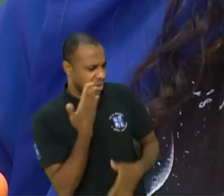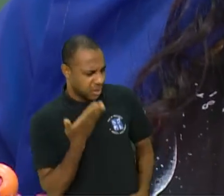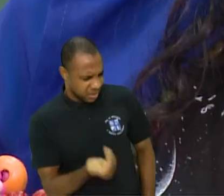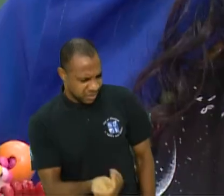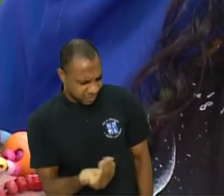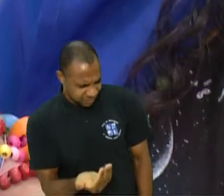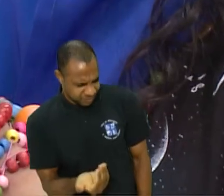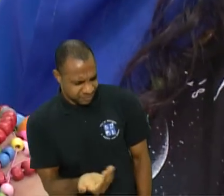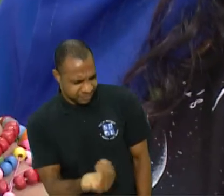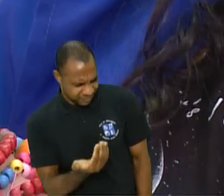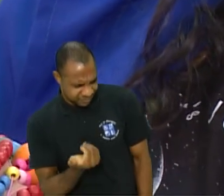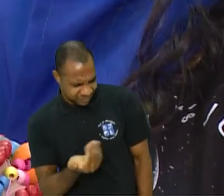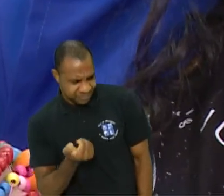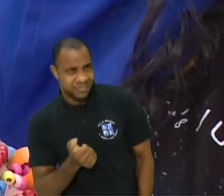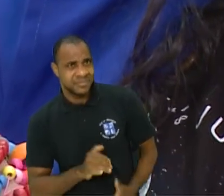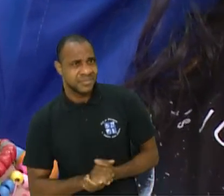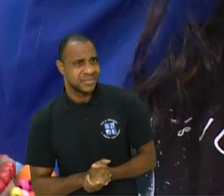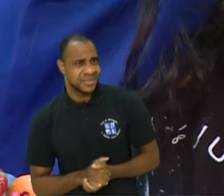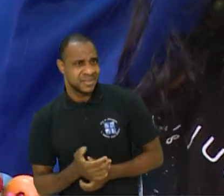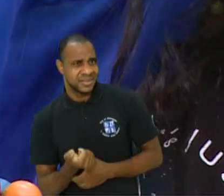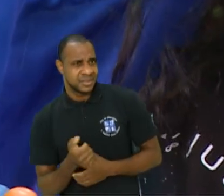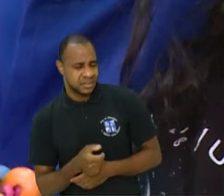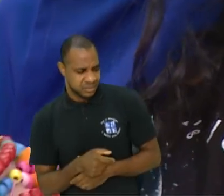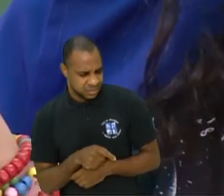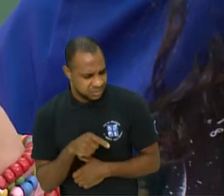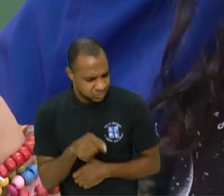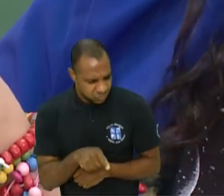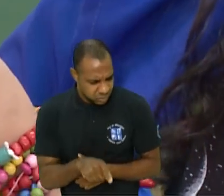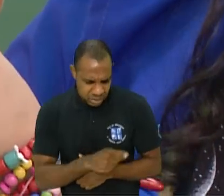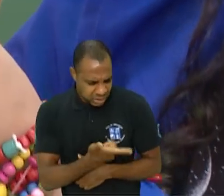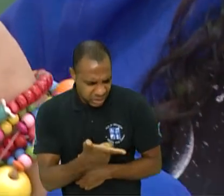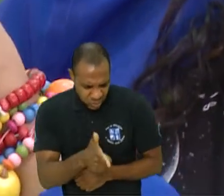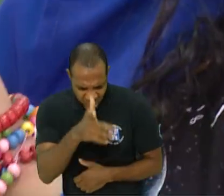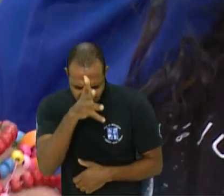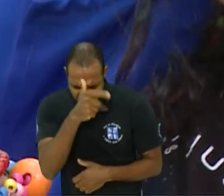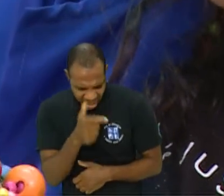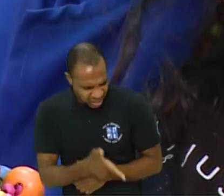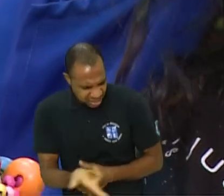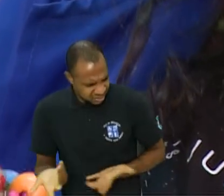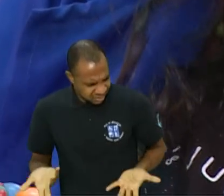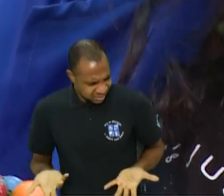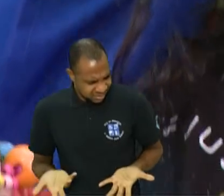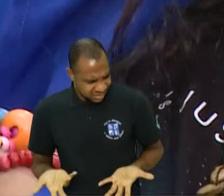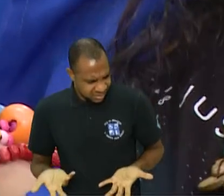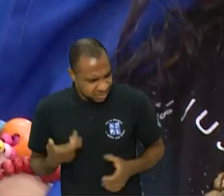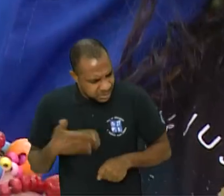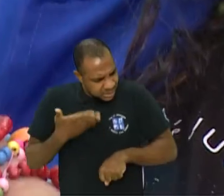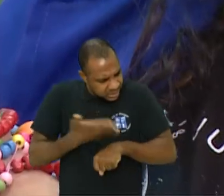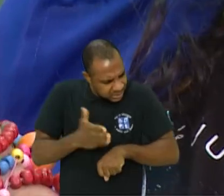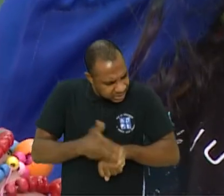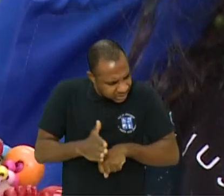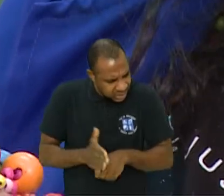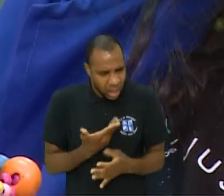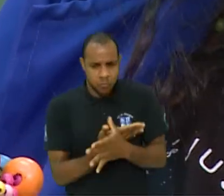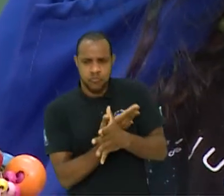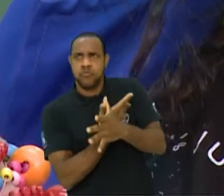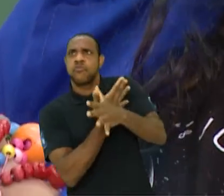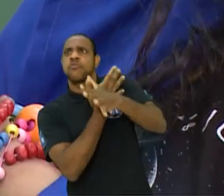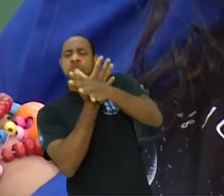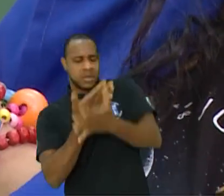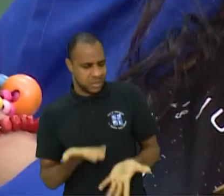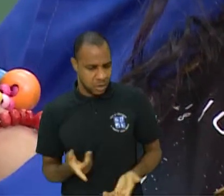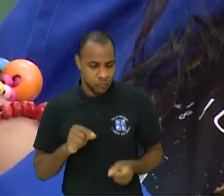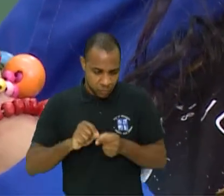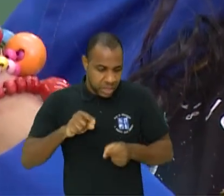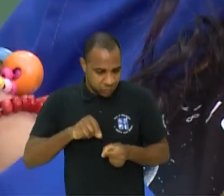Vem aqui, águia. Ó, você não é galinha, né? Vamos, treine. Vamos fazer você